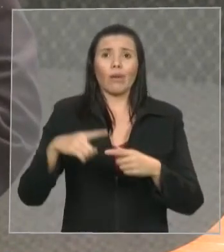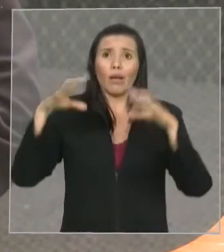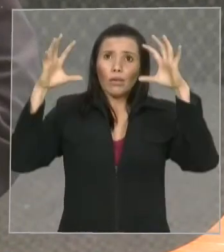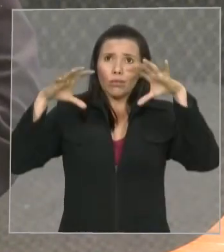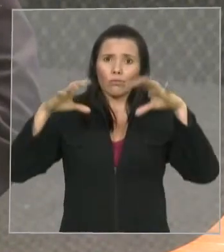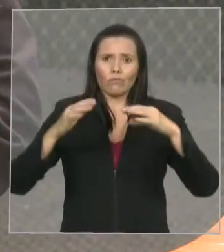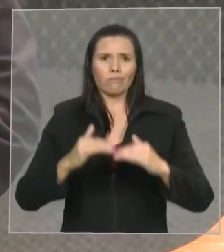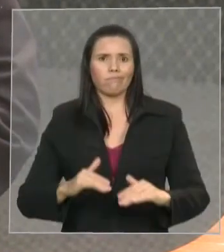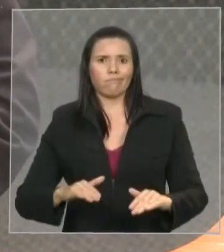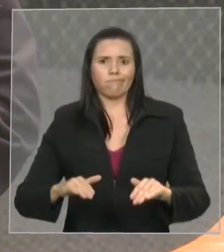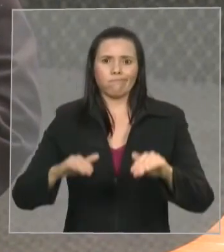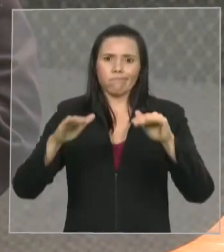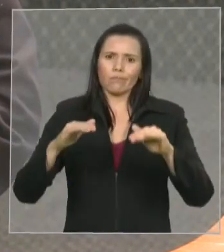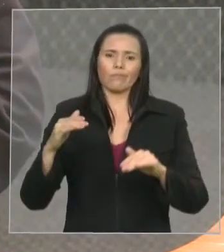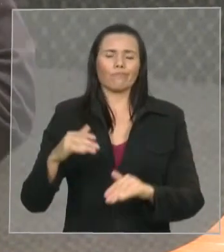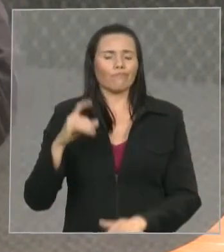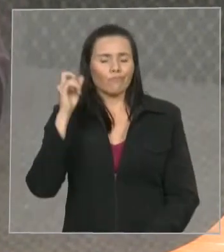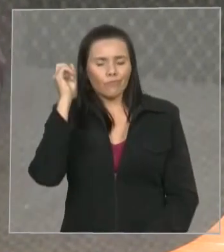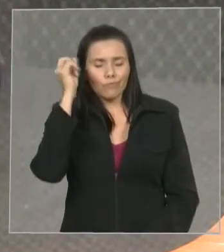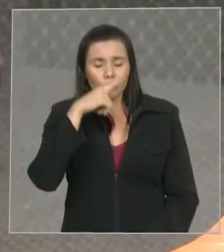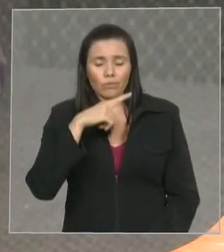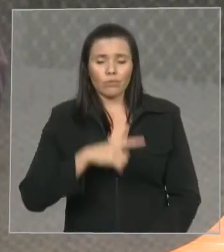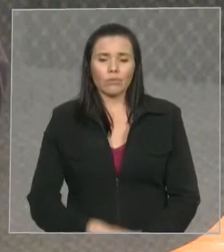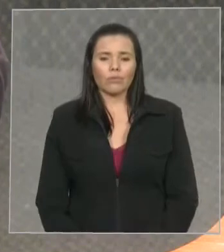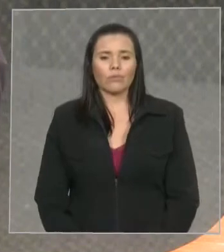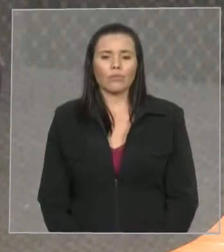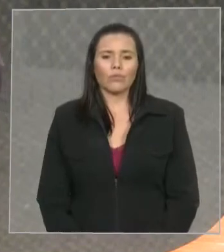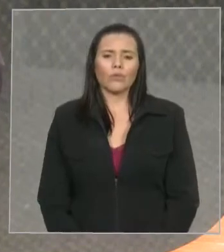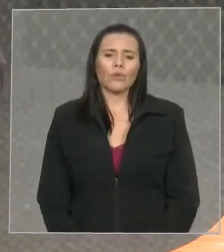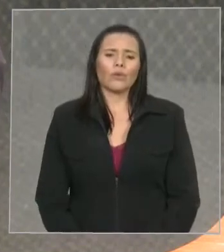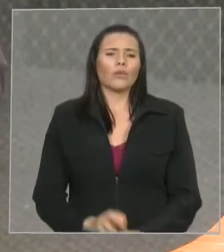que o nosso governador Flávio Dino vai olhar para essa estrada